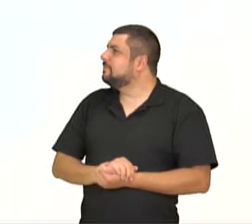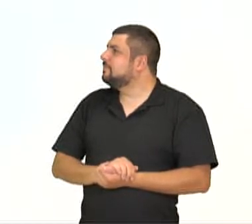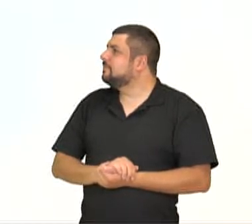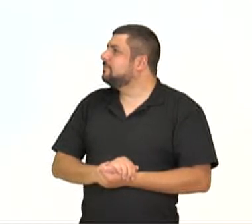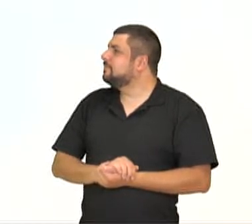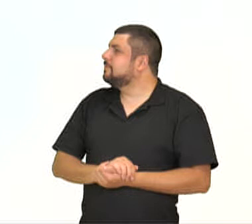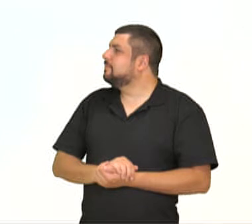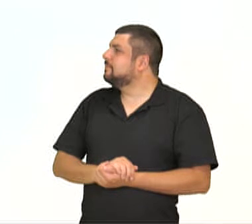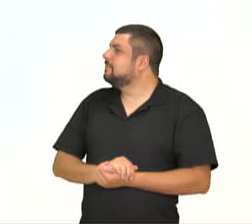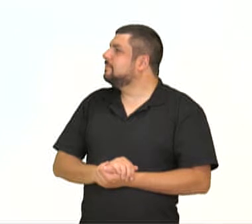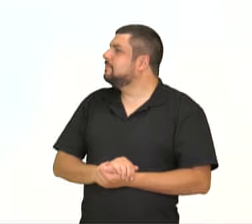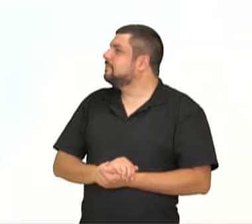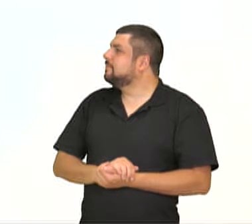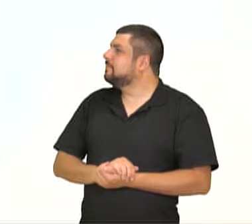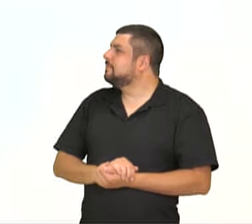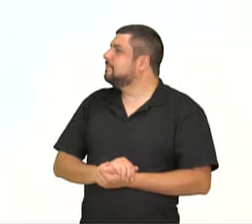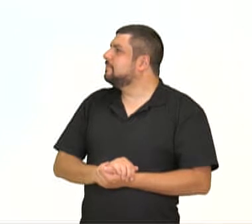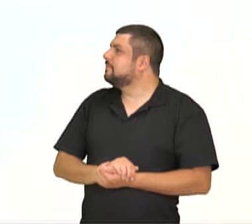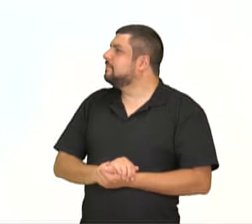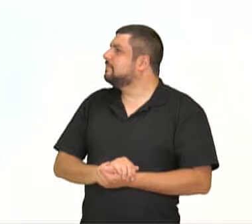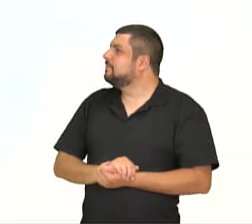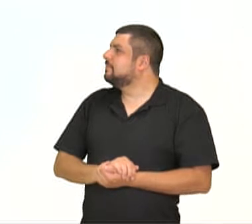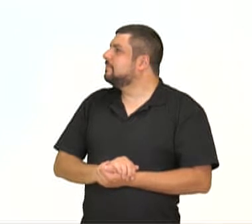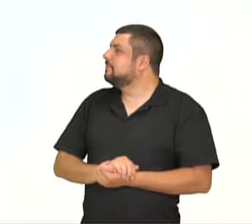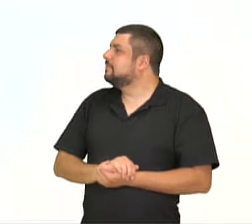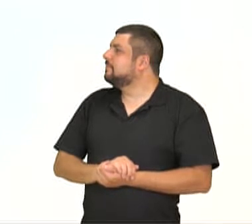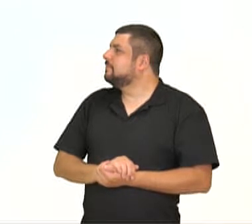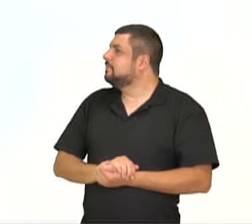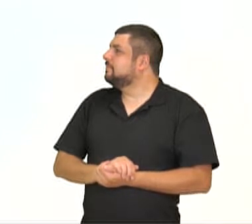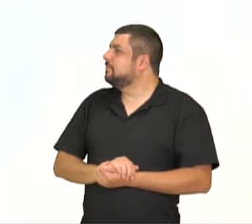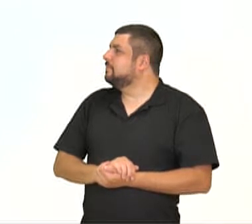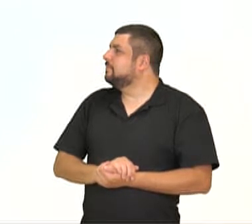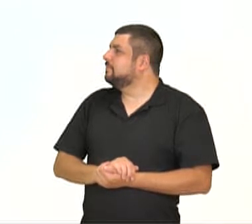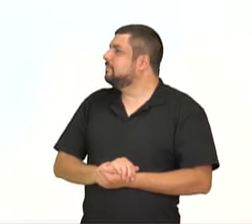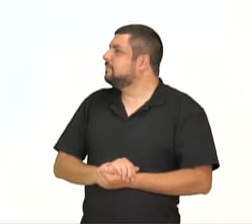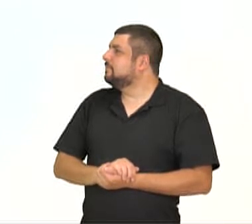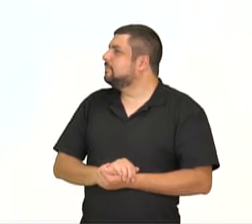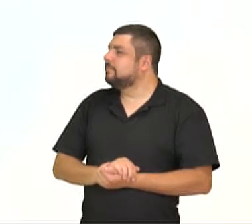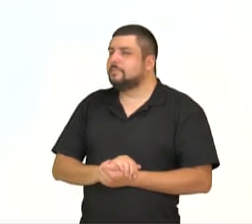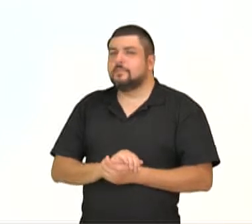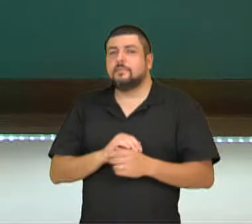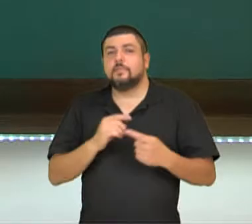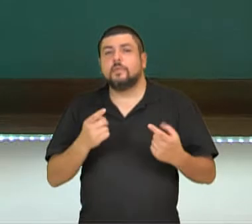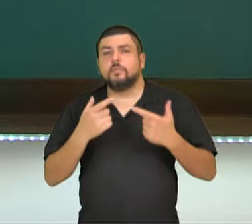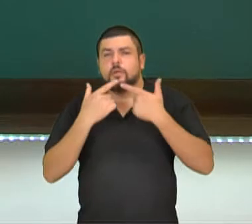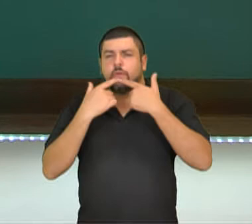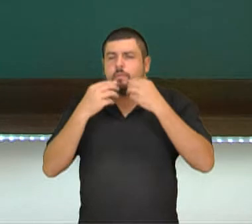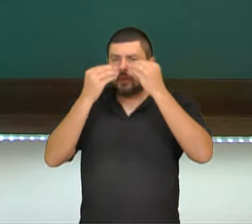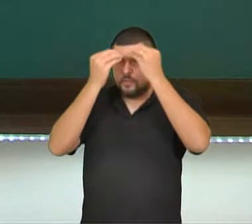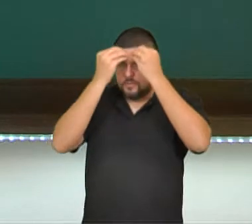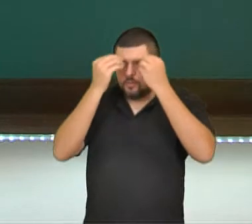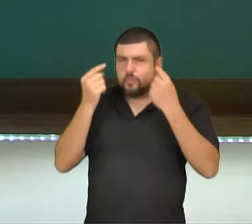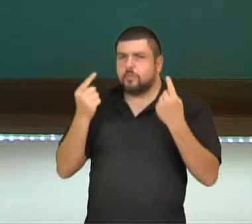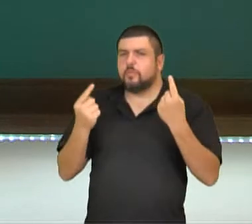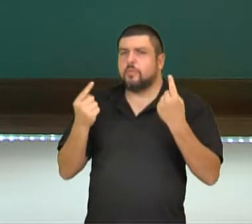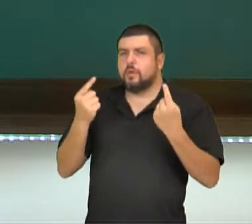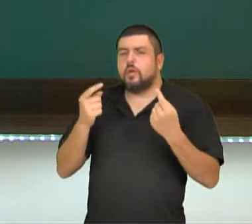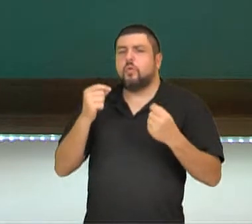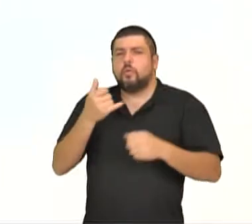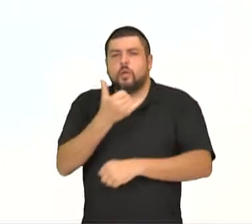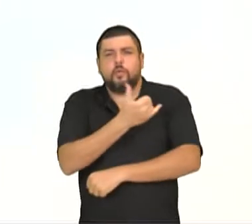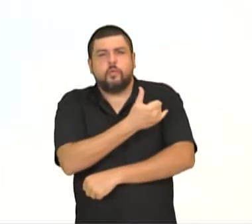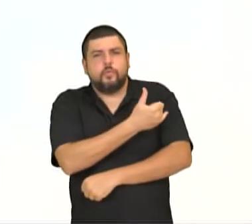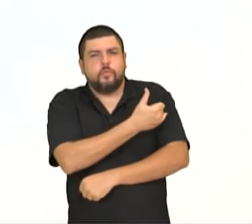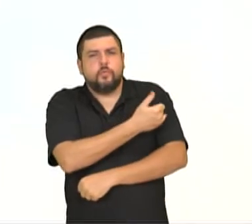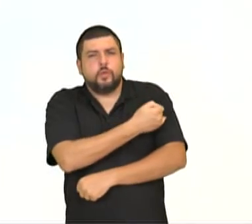vacúnate contra a gripe, é grátis para os grupos de risco. Vacine-se contra a gripe.